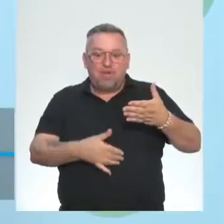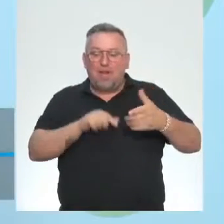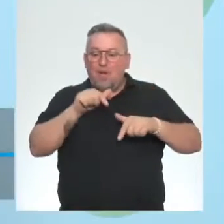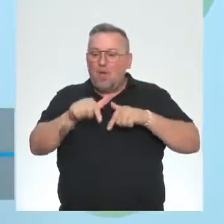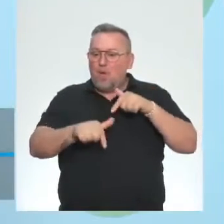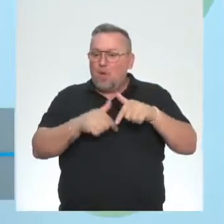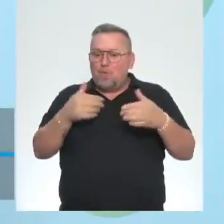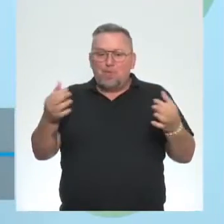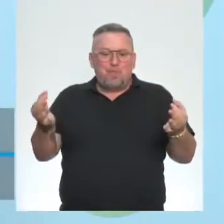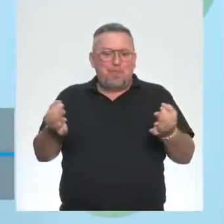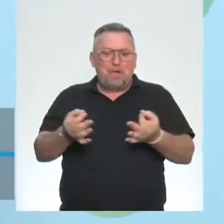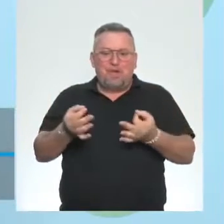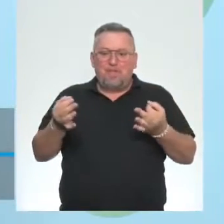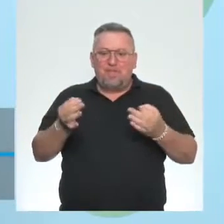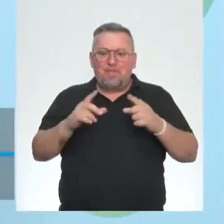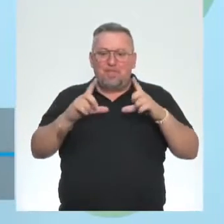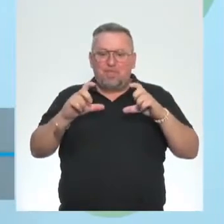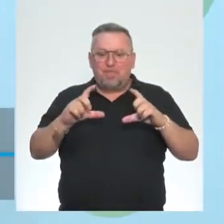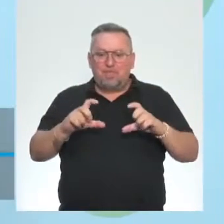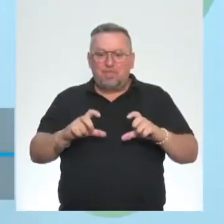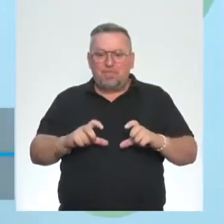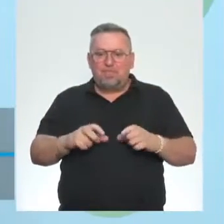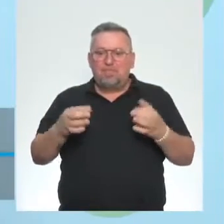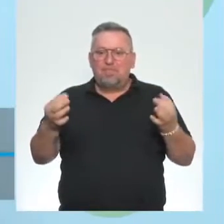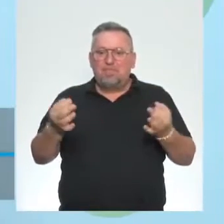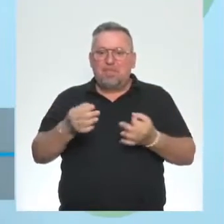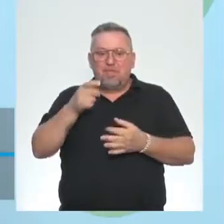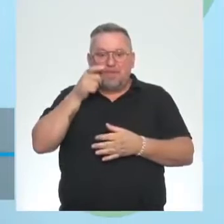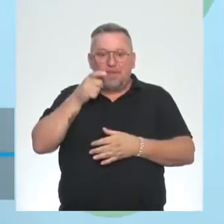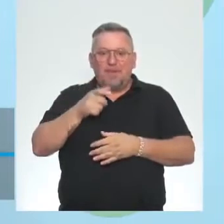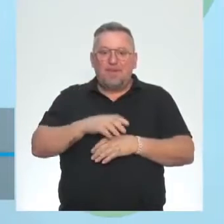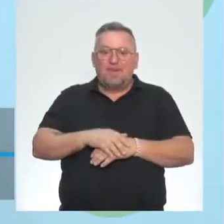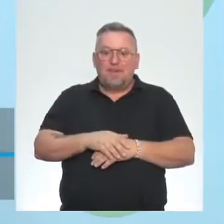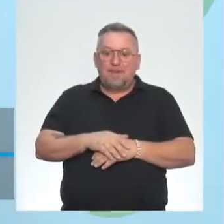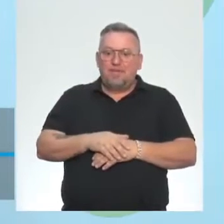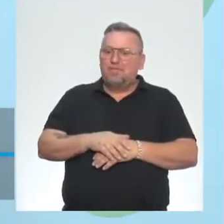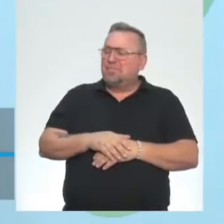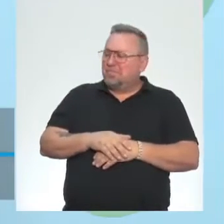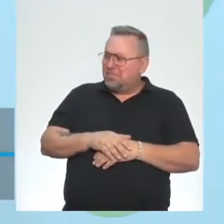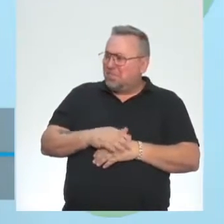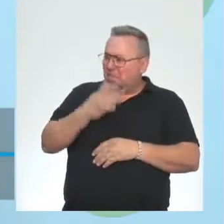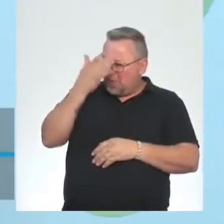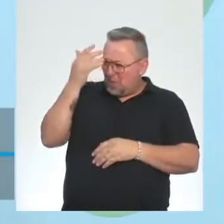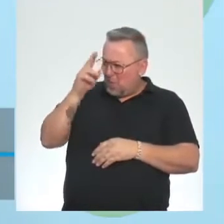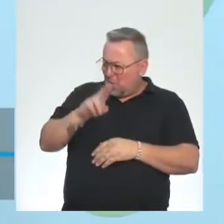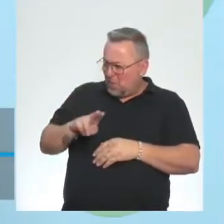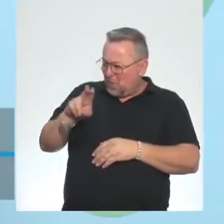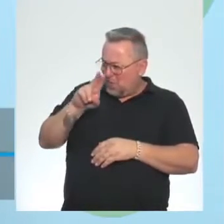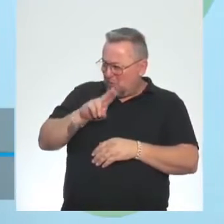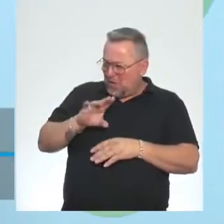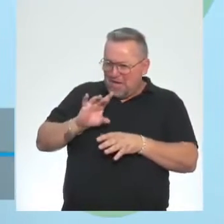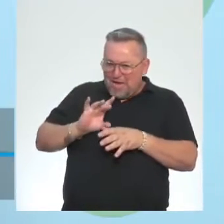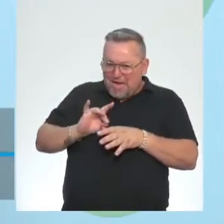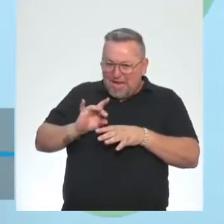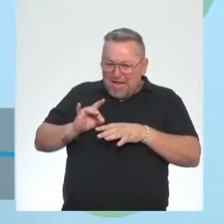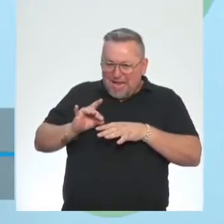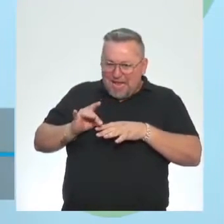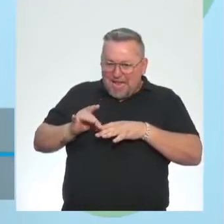todos apresentados, todos fotografados, assim, muito, muito interessante. Eu falei, Luana, o pessoal utiliza isso aí,